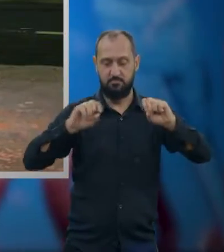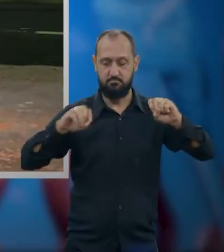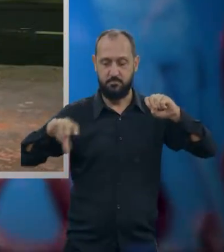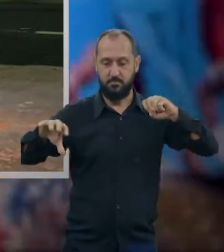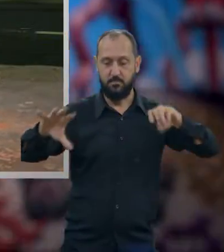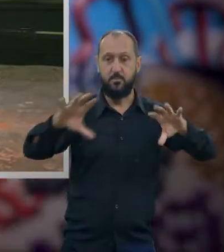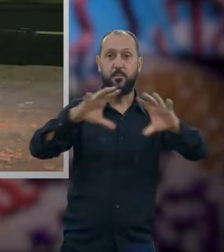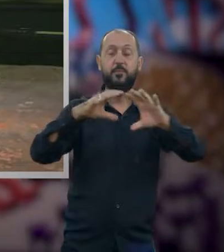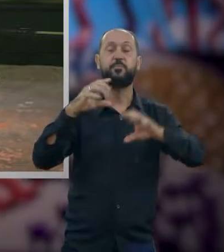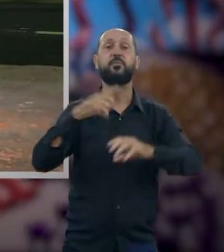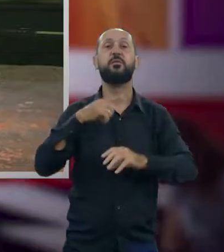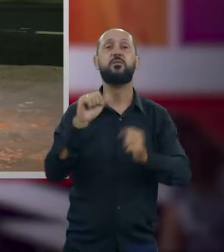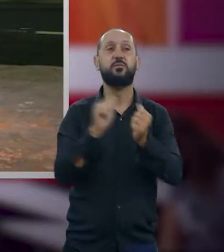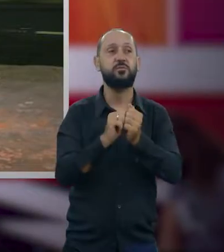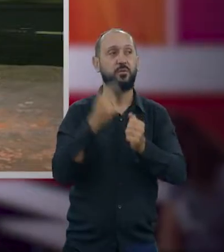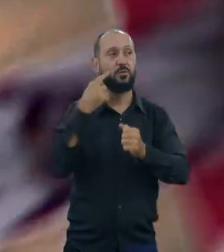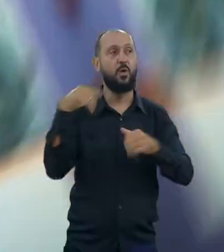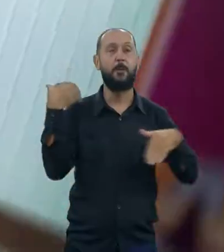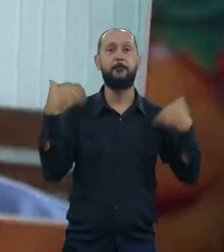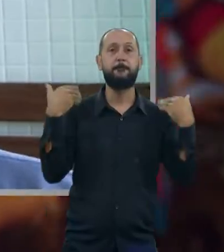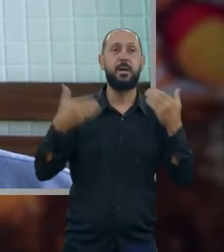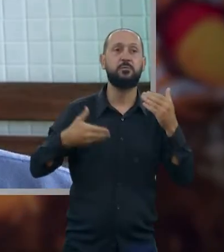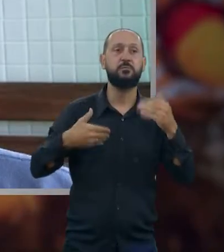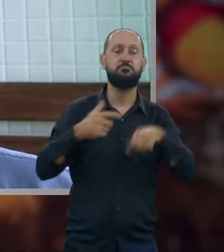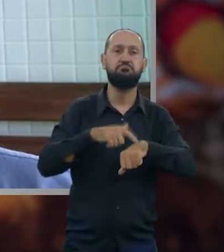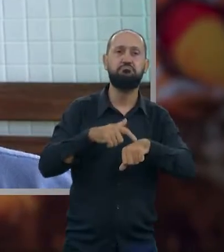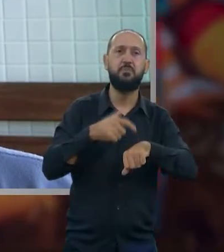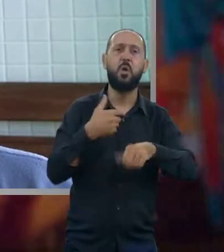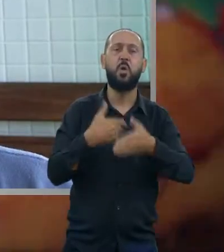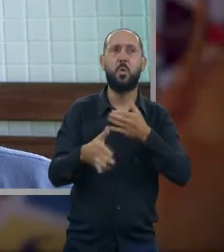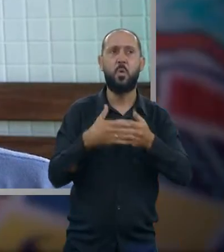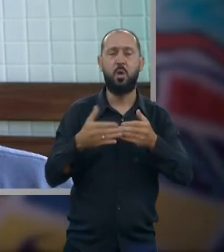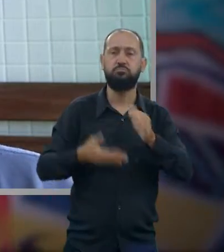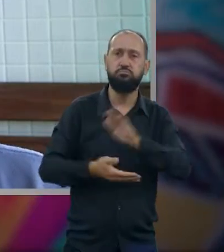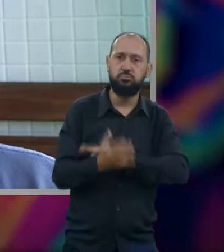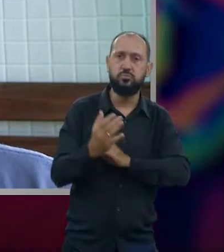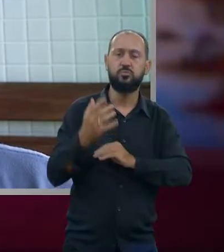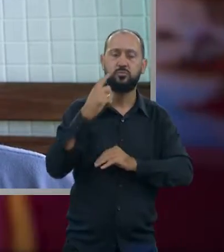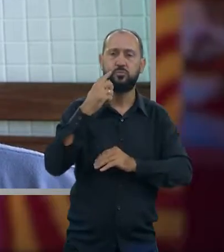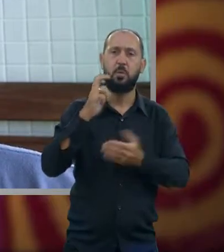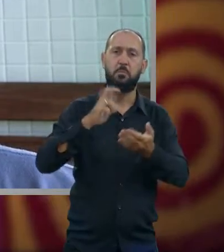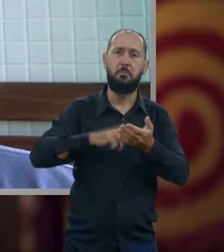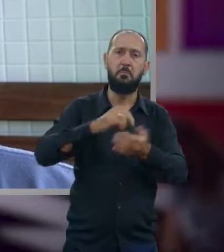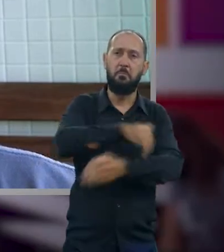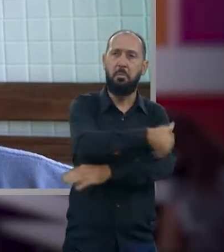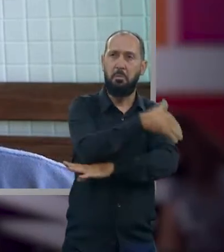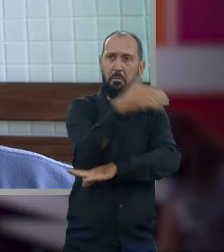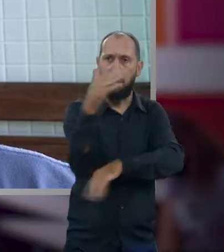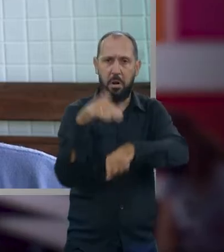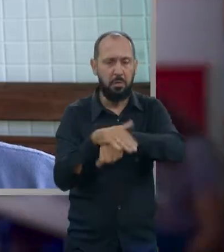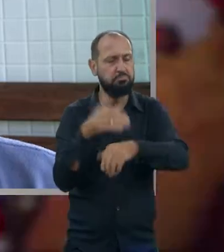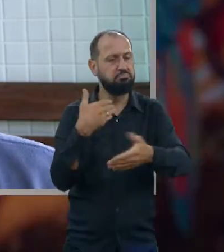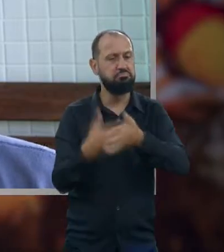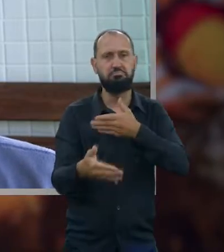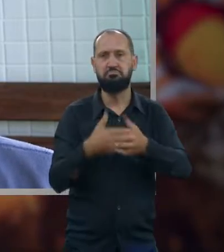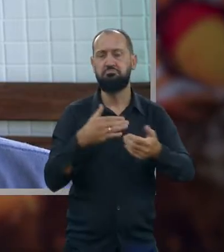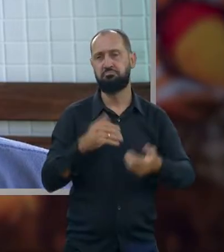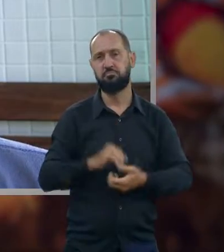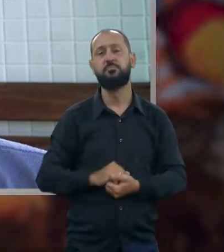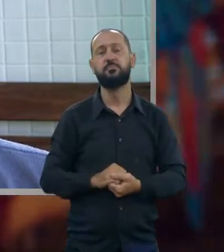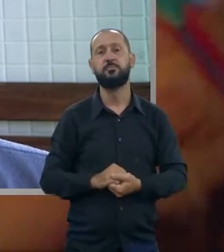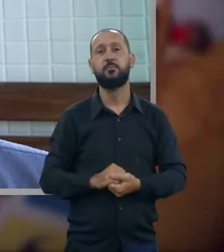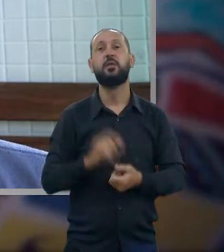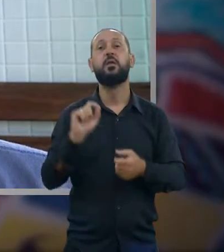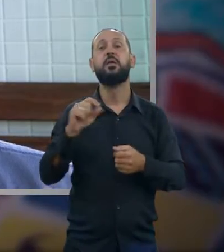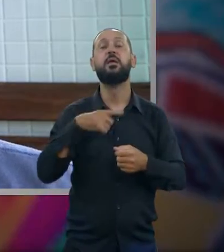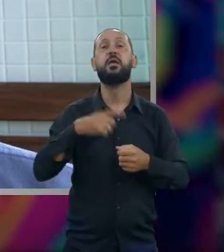palco iluminado, para que fosse visitado a qualquer hora do dia, tanto do dia quanto da noite. E também